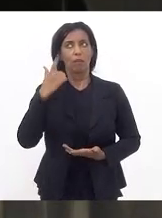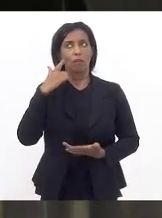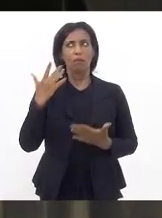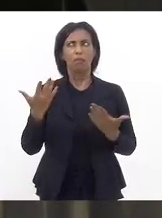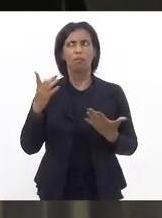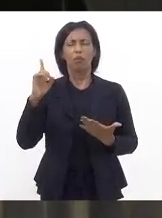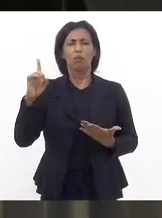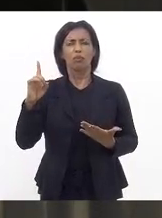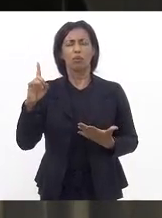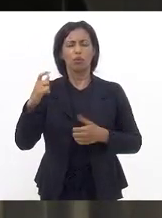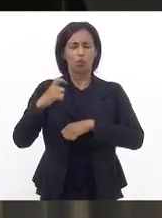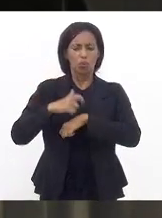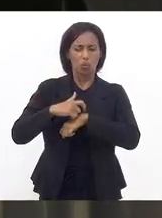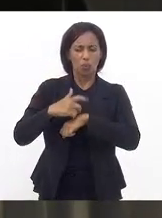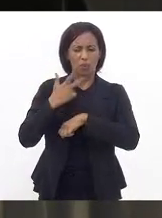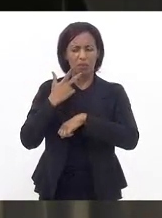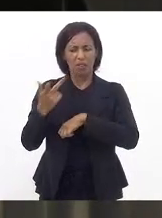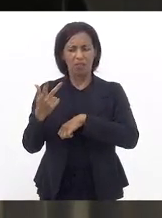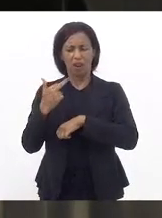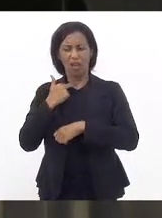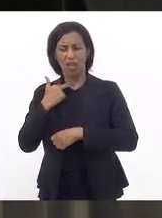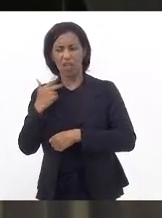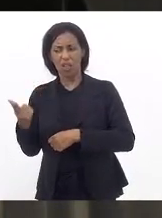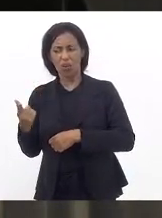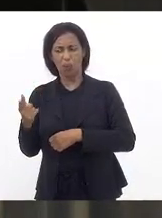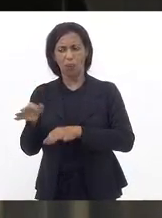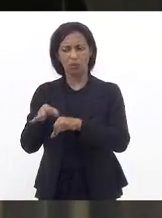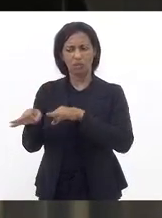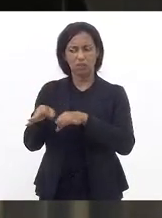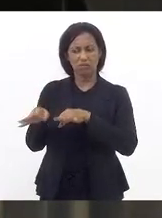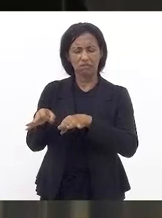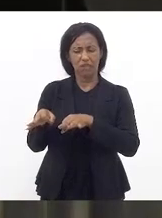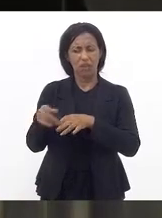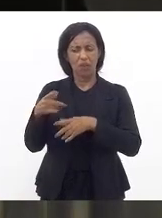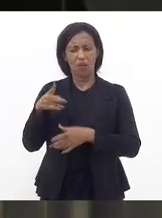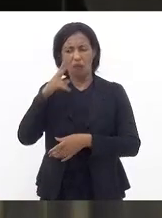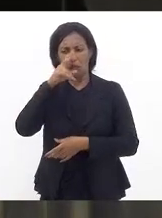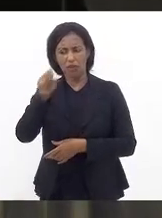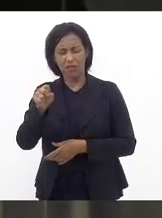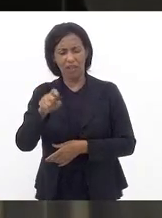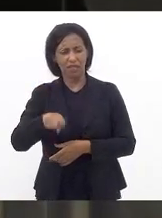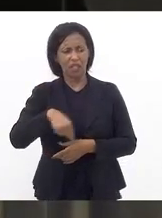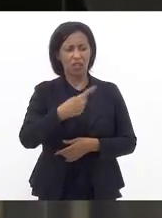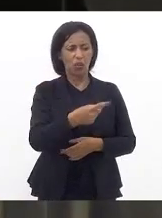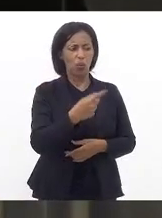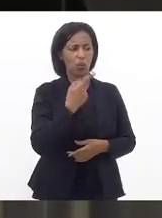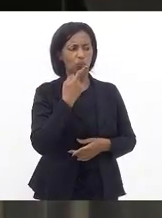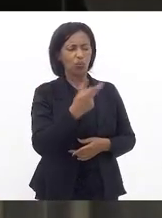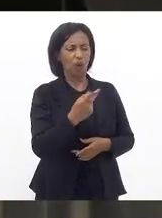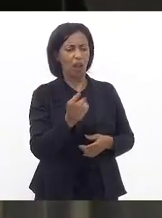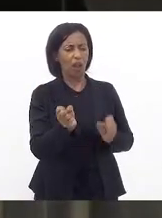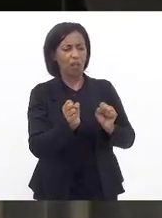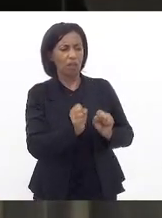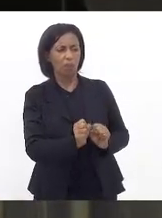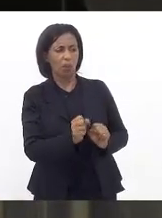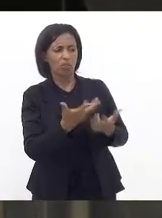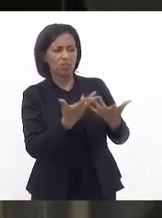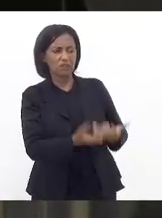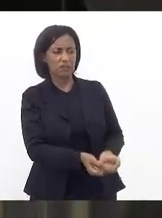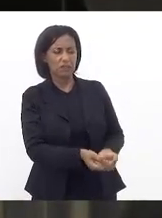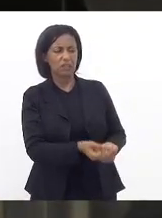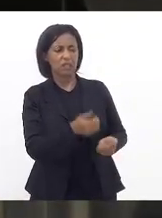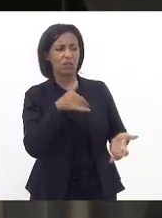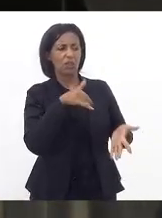pensa meu Deus no momento eles falam que não podem ser de forma com ativa forçada mas no outro momento eles